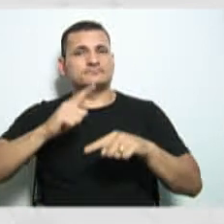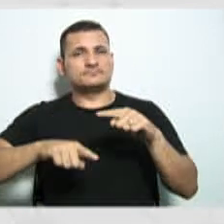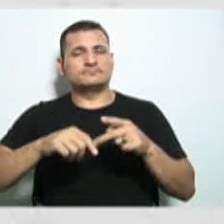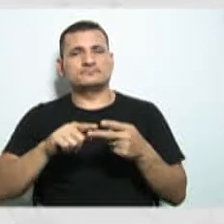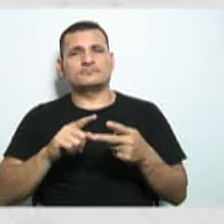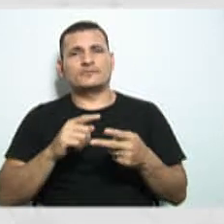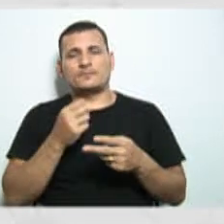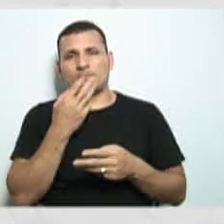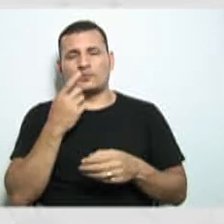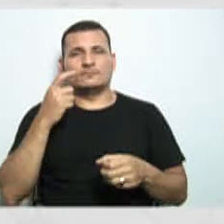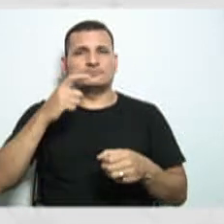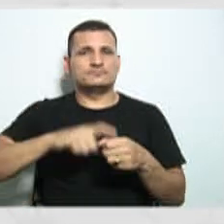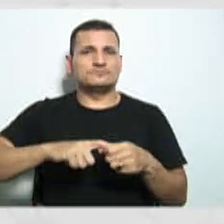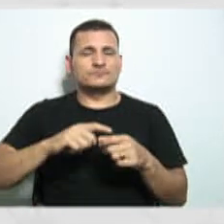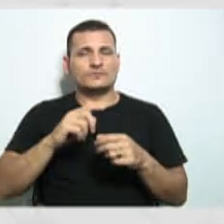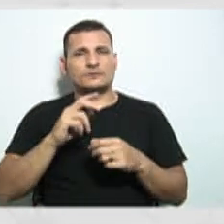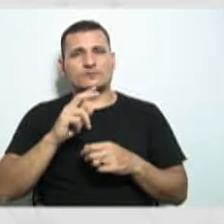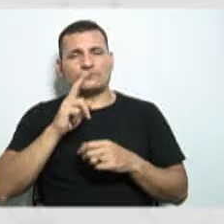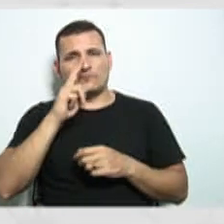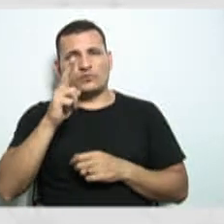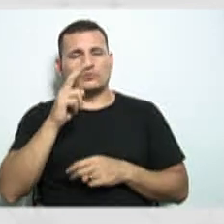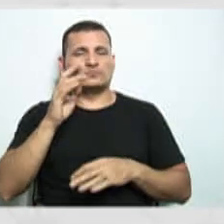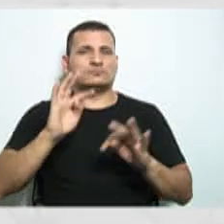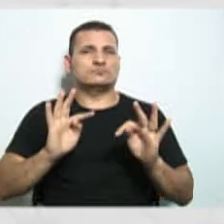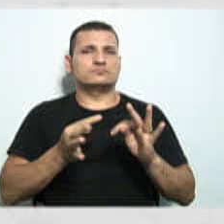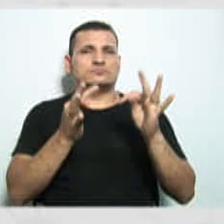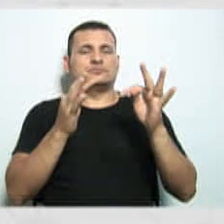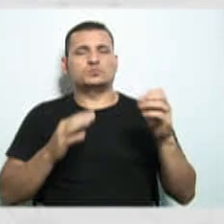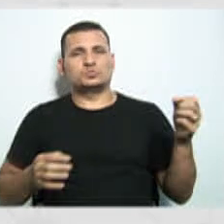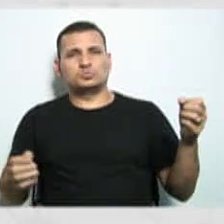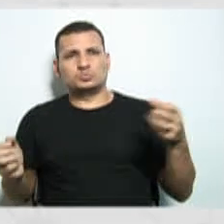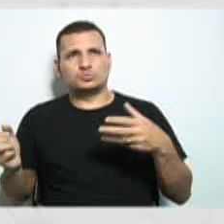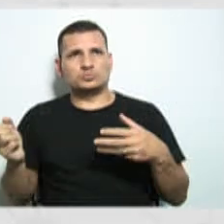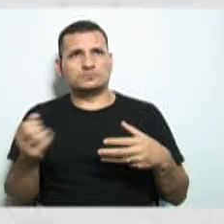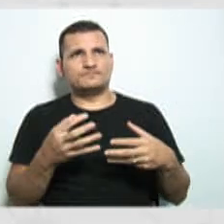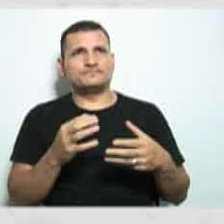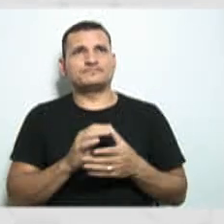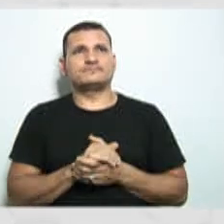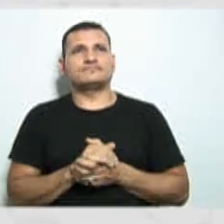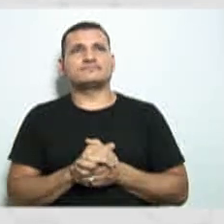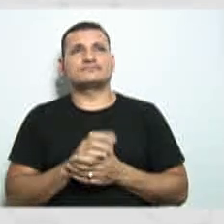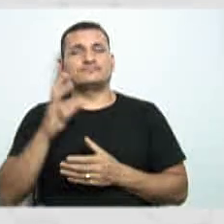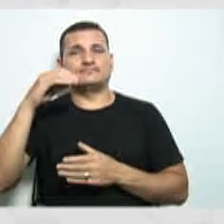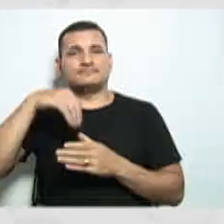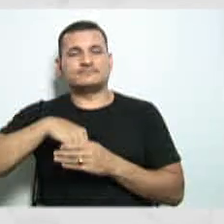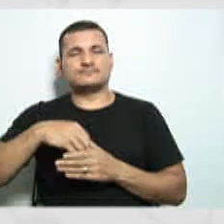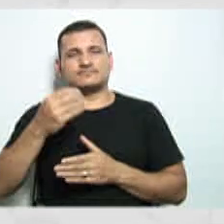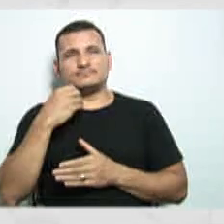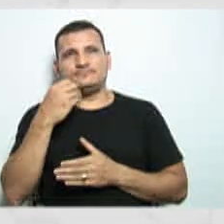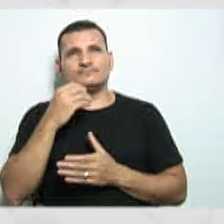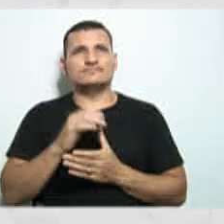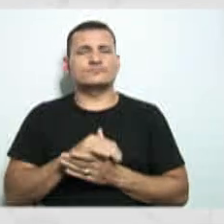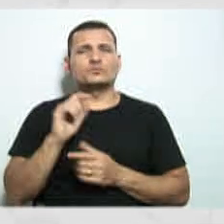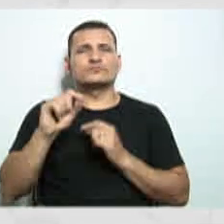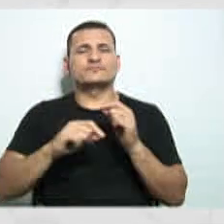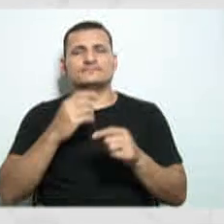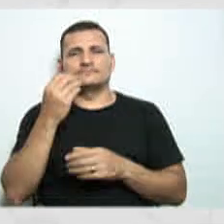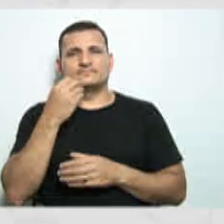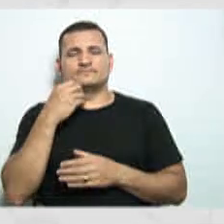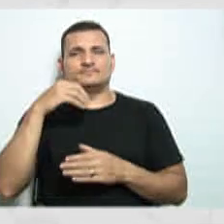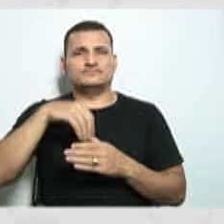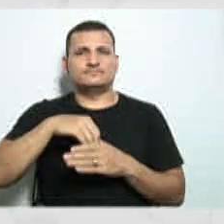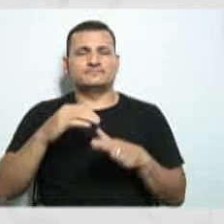parcerias, forte tecnologia, inovação. Os internos aqui ainda na questão das fraquezas. O que pode ser uma fraqueza para as